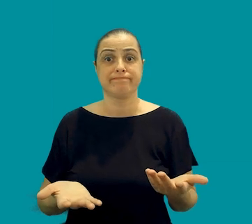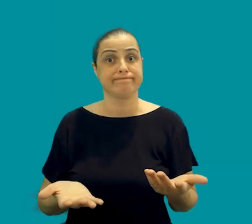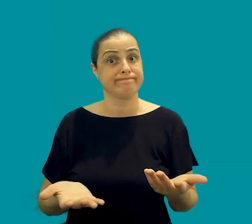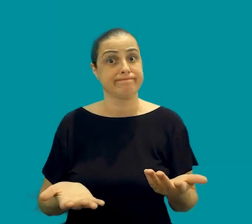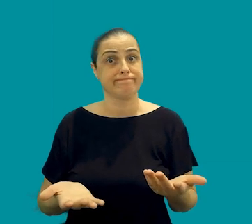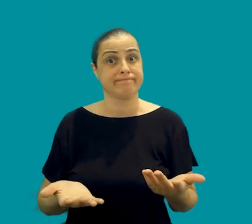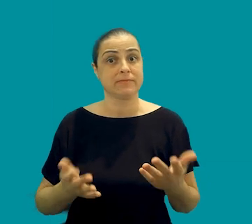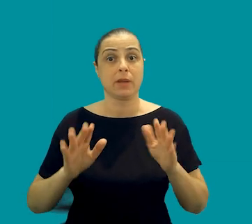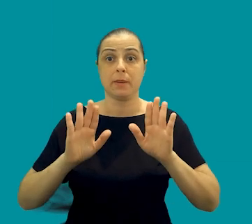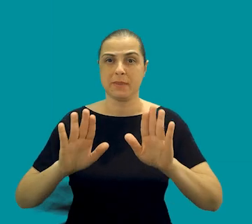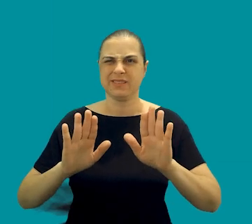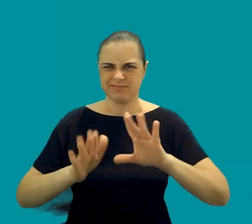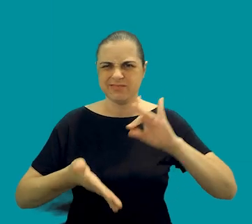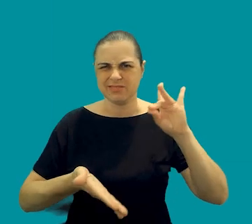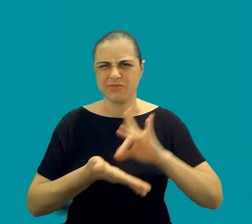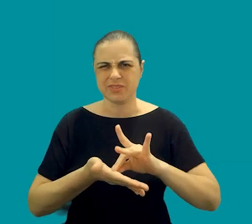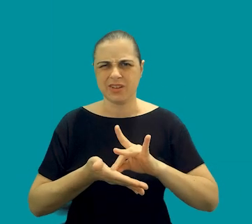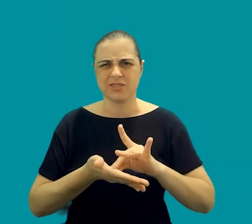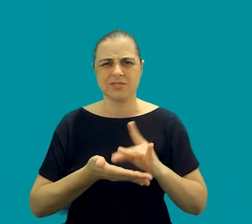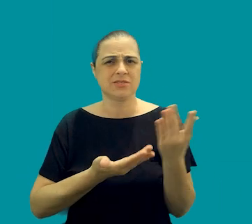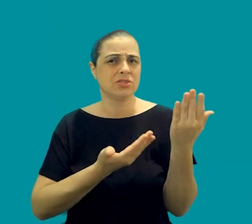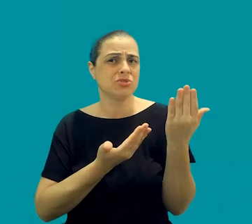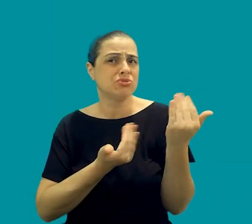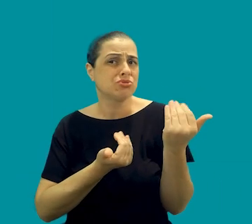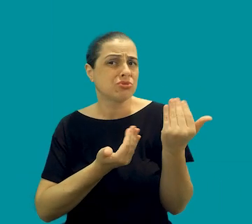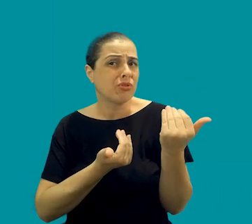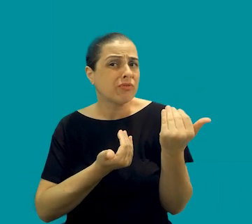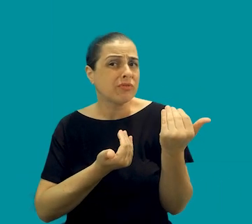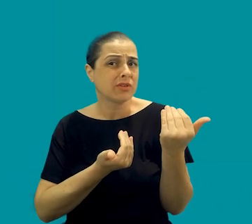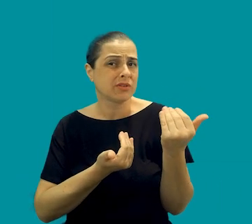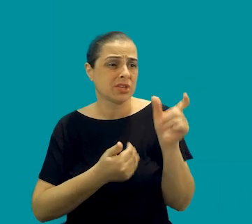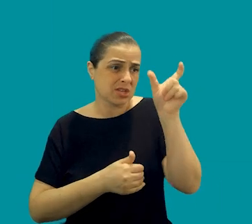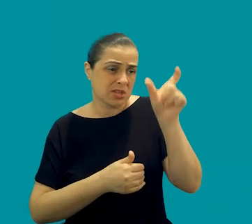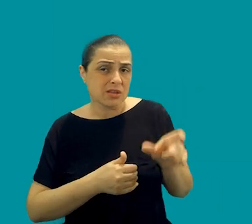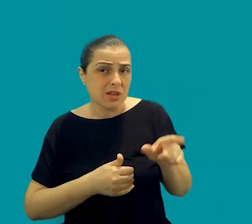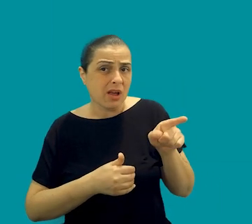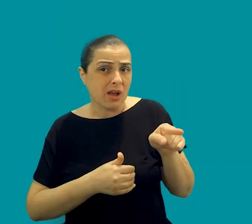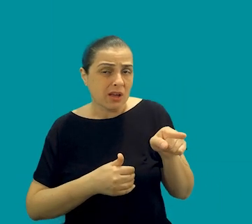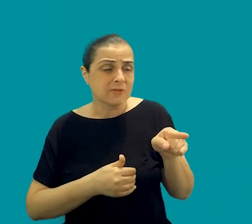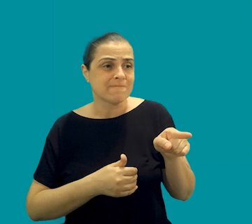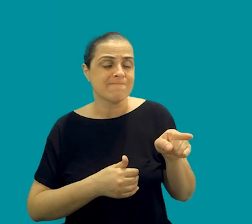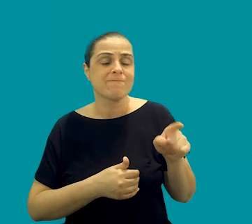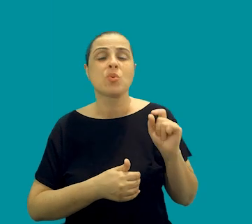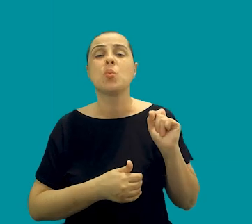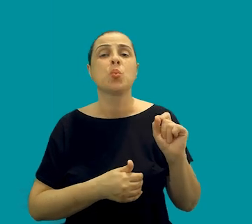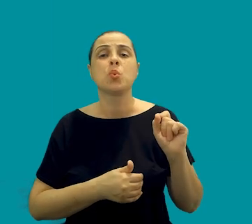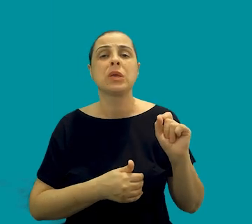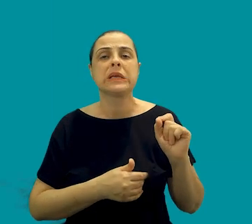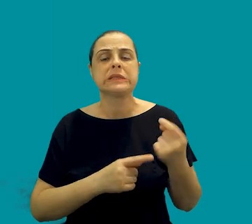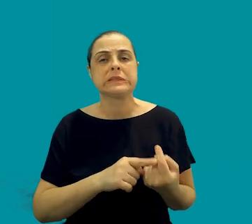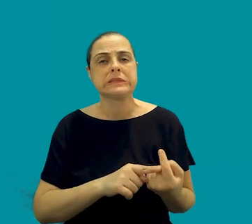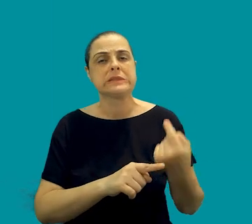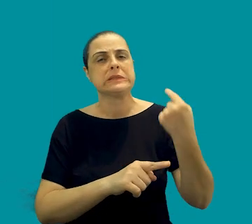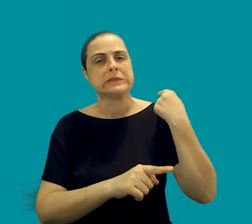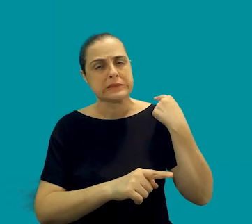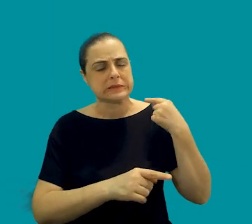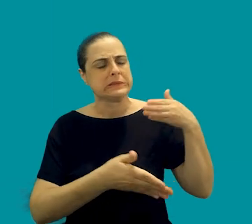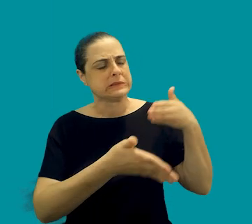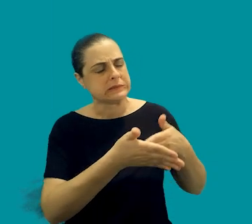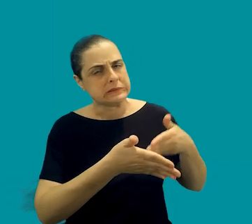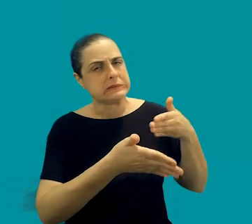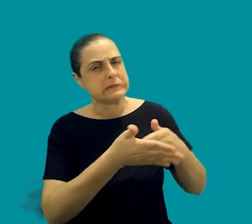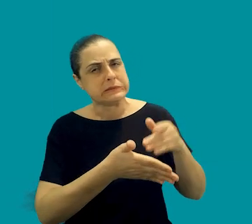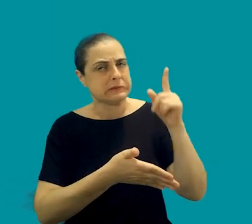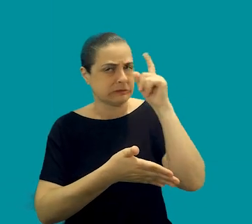cumprir. E, na realidade, esse jovem é, muitas vezes, um jovem, via de regra, um jovem muito resiliente, um jovem que já passou por uma série